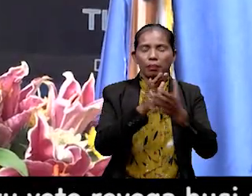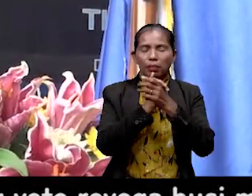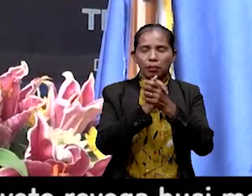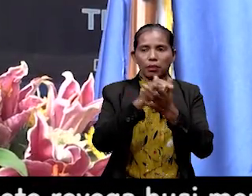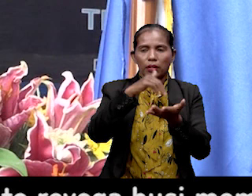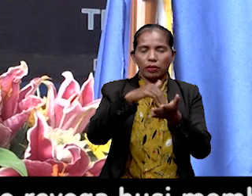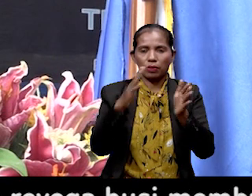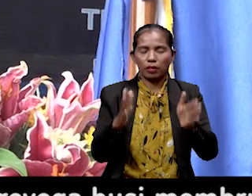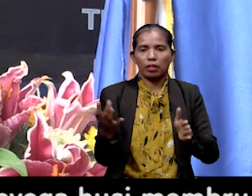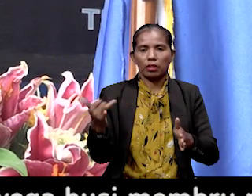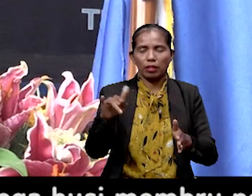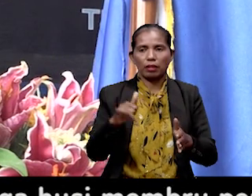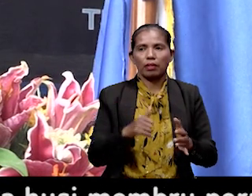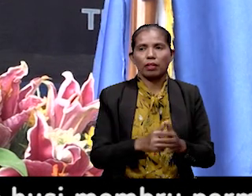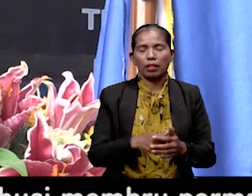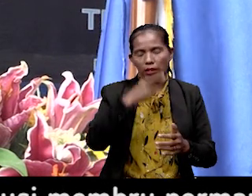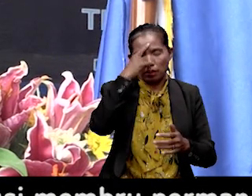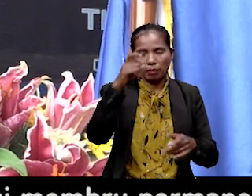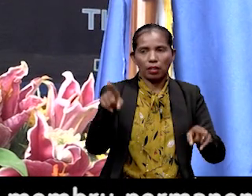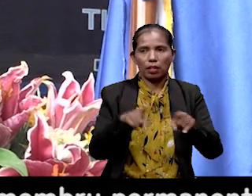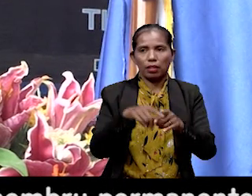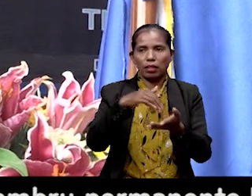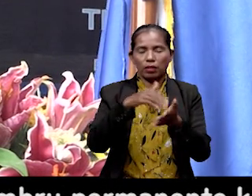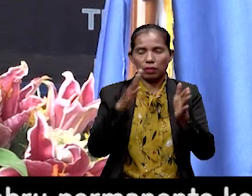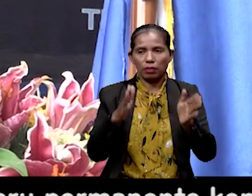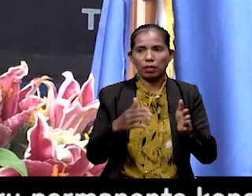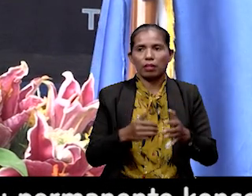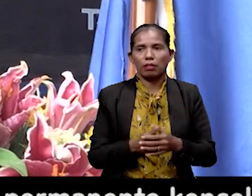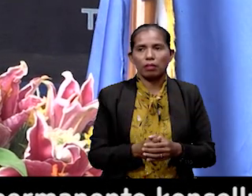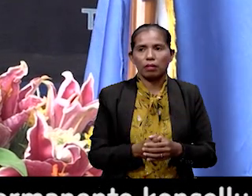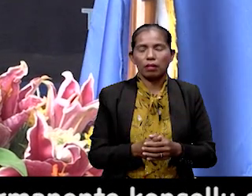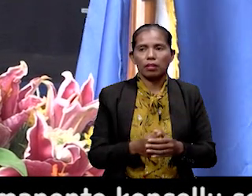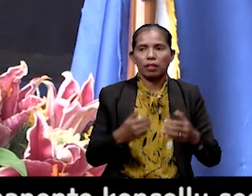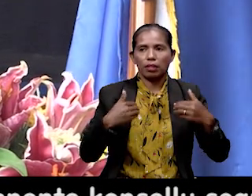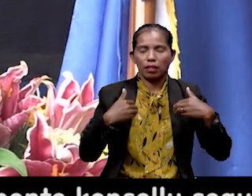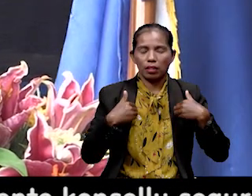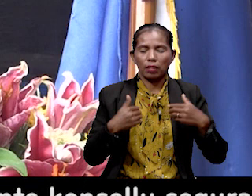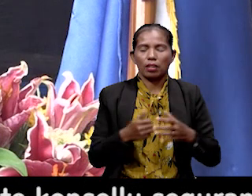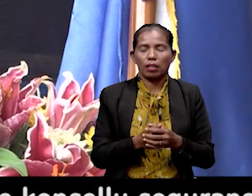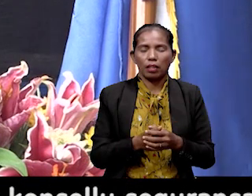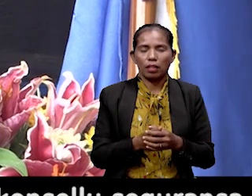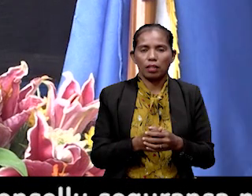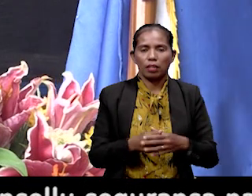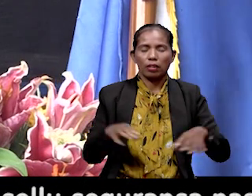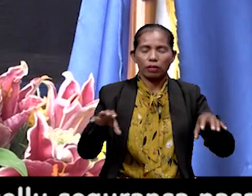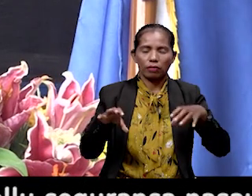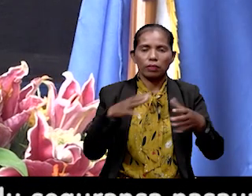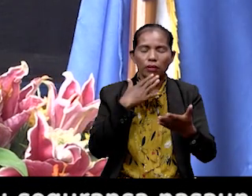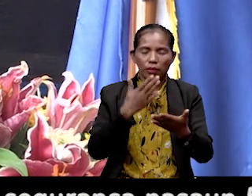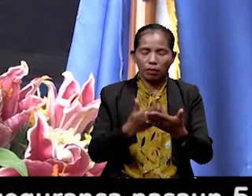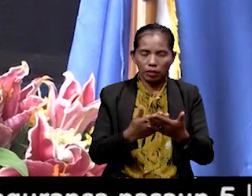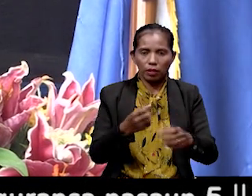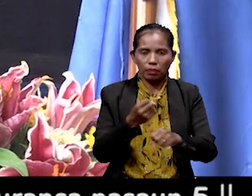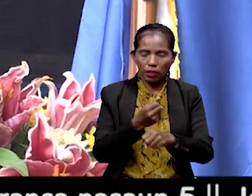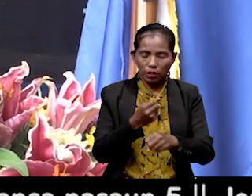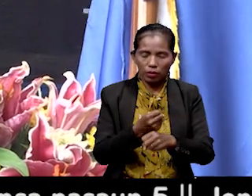estudante Sira. Também nesse estudante e a motivação, esforço no talento, onde